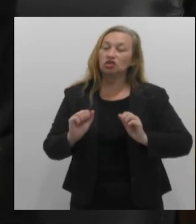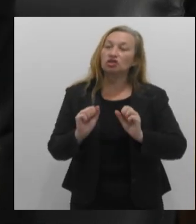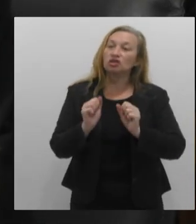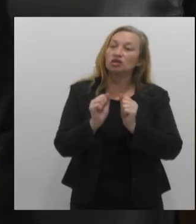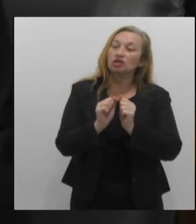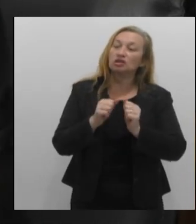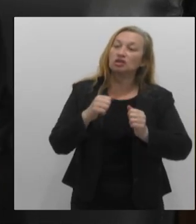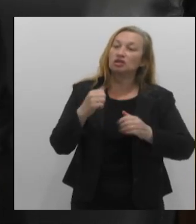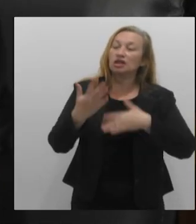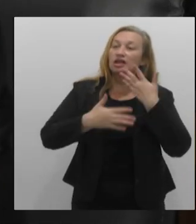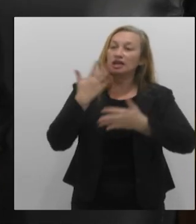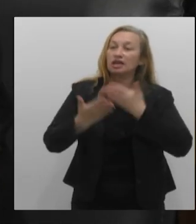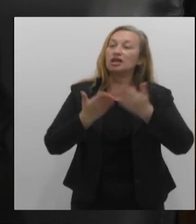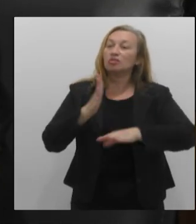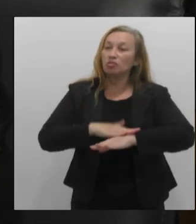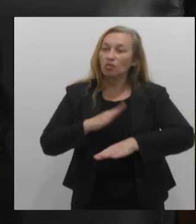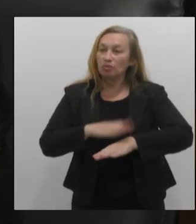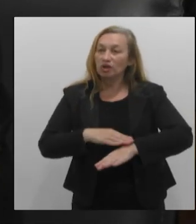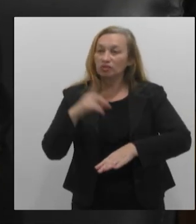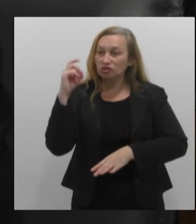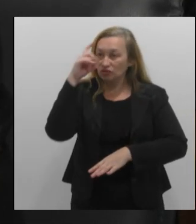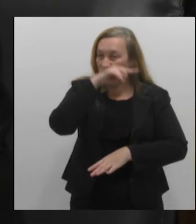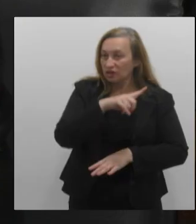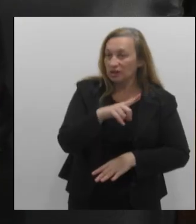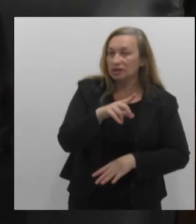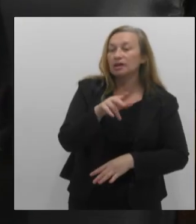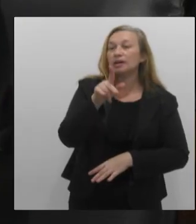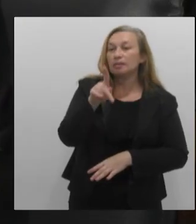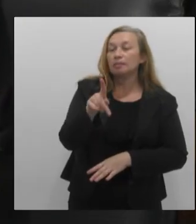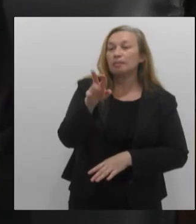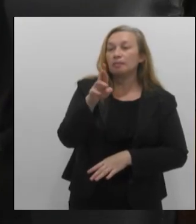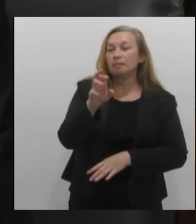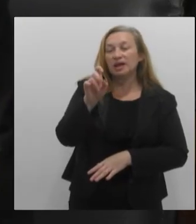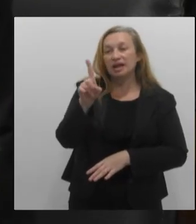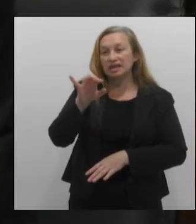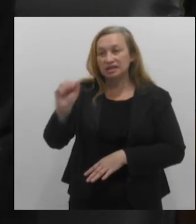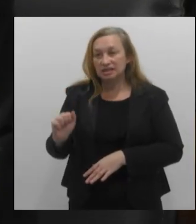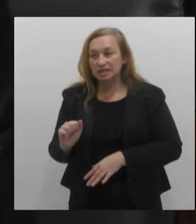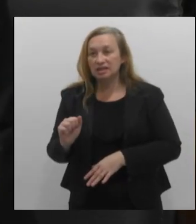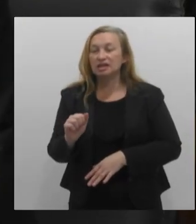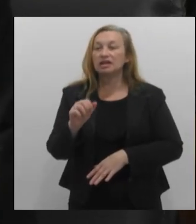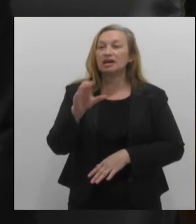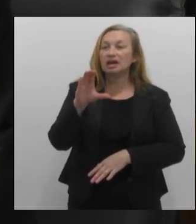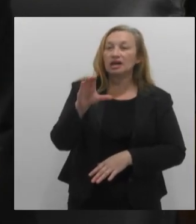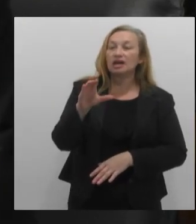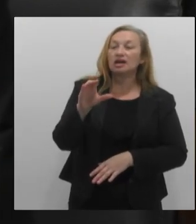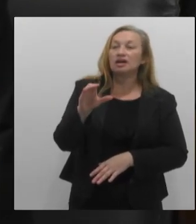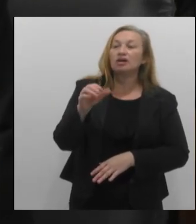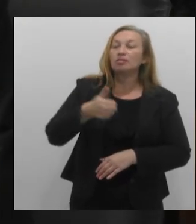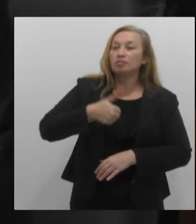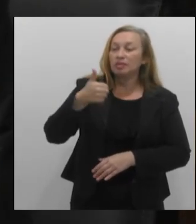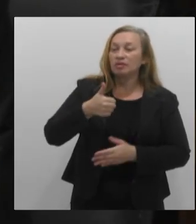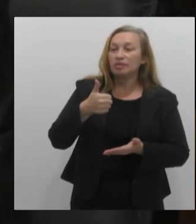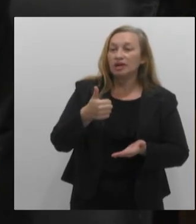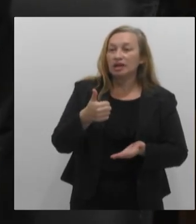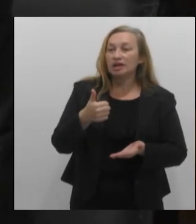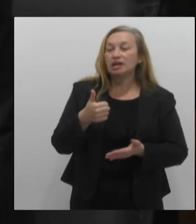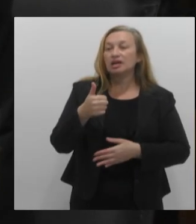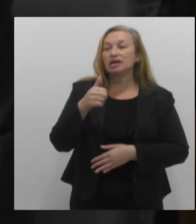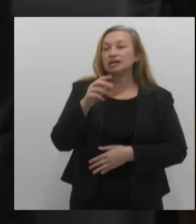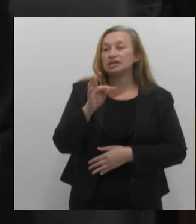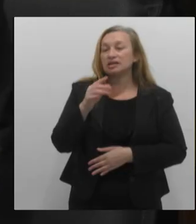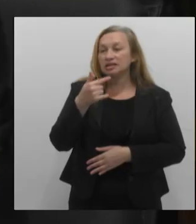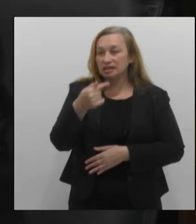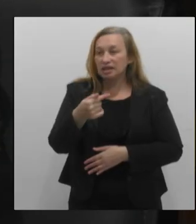de provação. Prelazia, diocese, arquidiocese, primeira sede cardinalícia da América